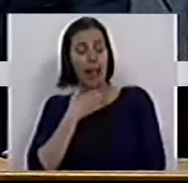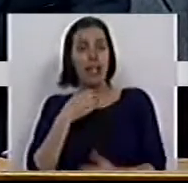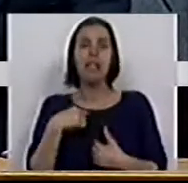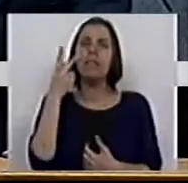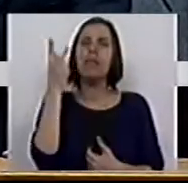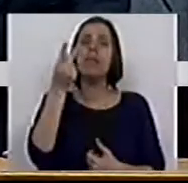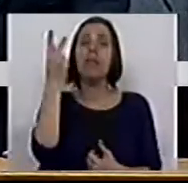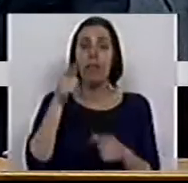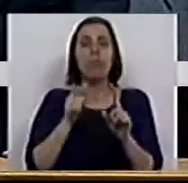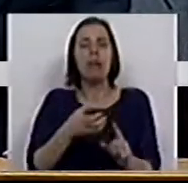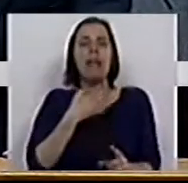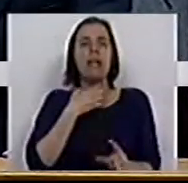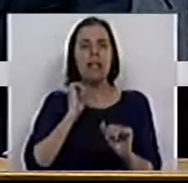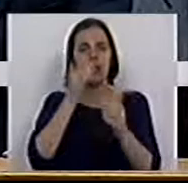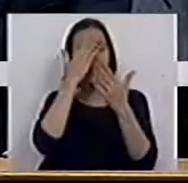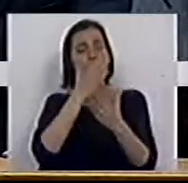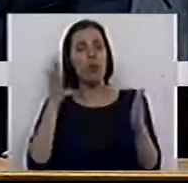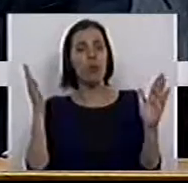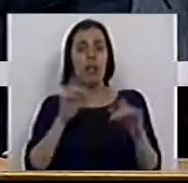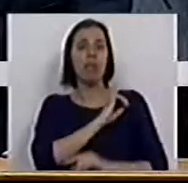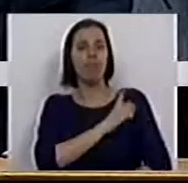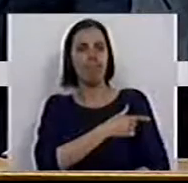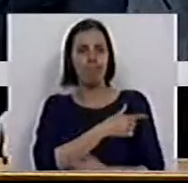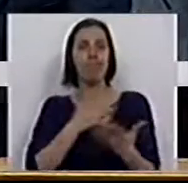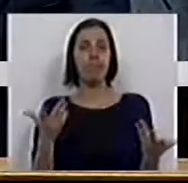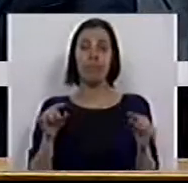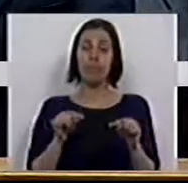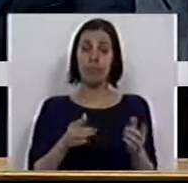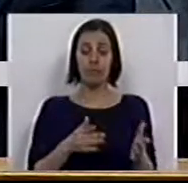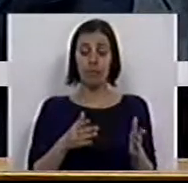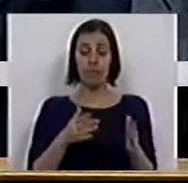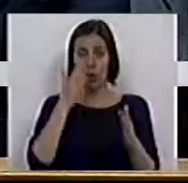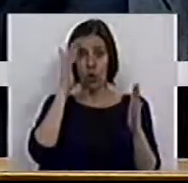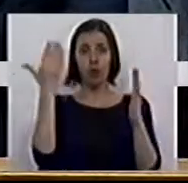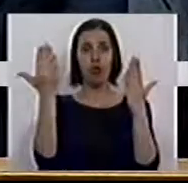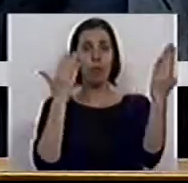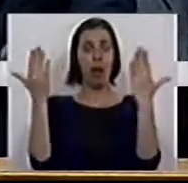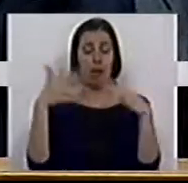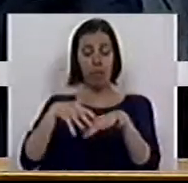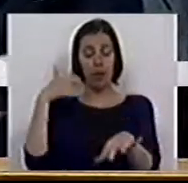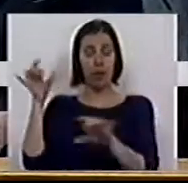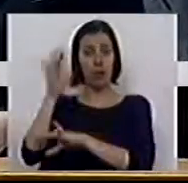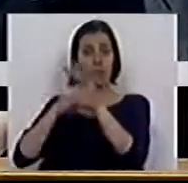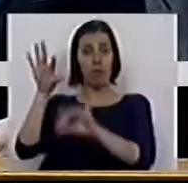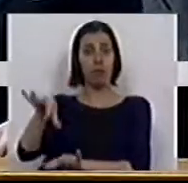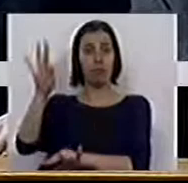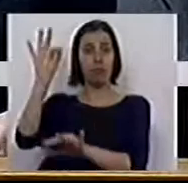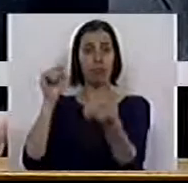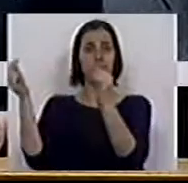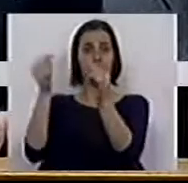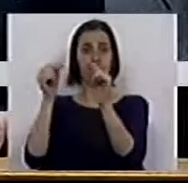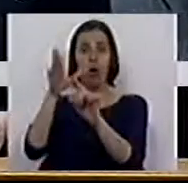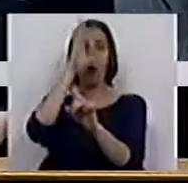a viver é uma crise de democracia e de soberania. Neste lado do espelho, o Parlamento português eleito debate